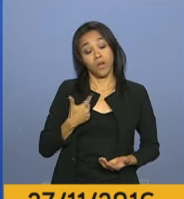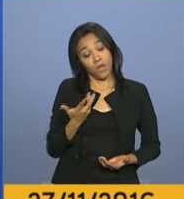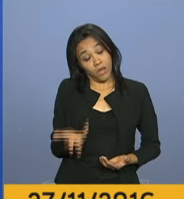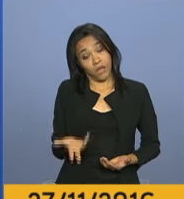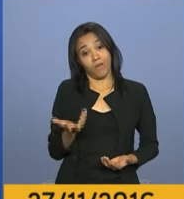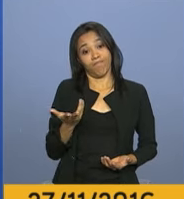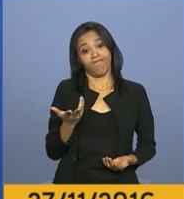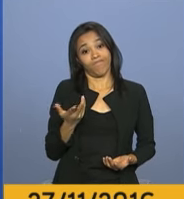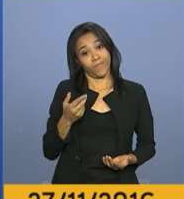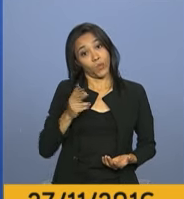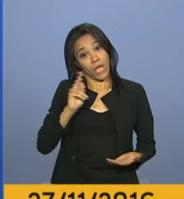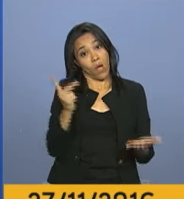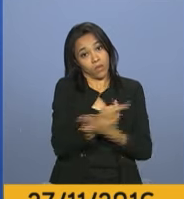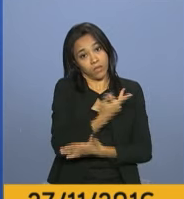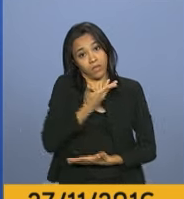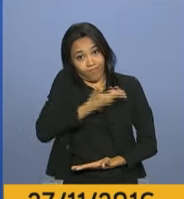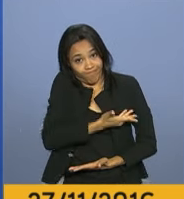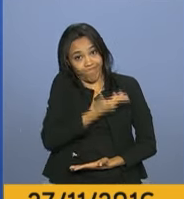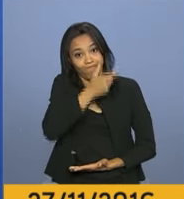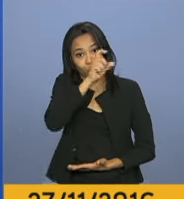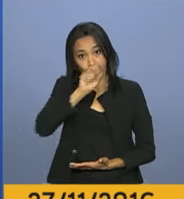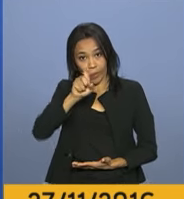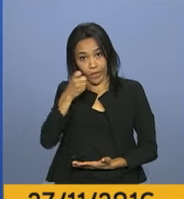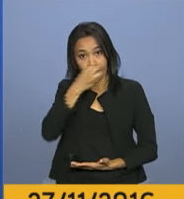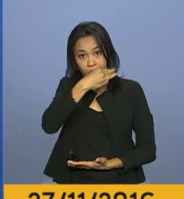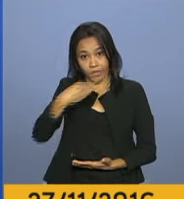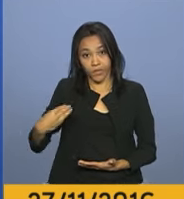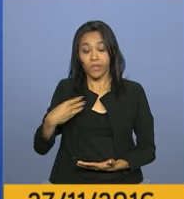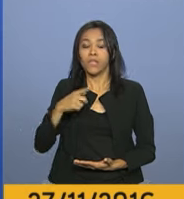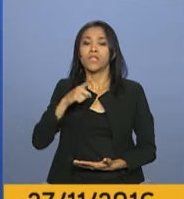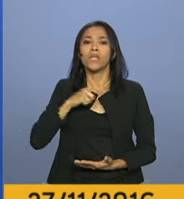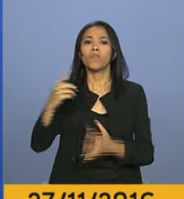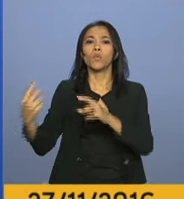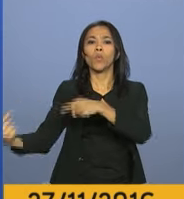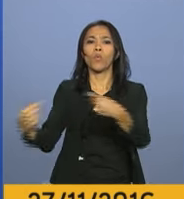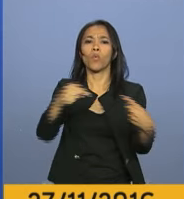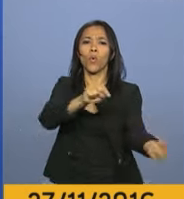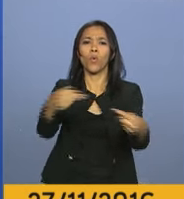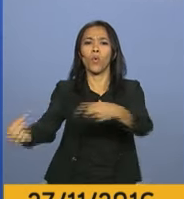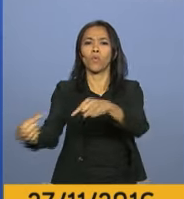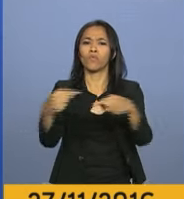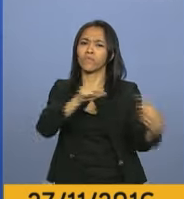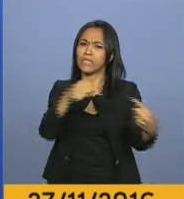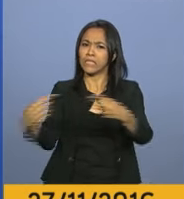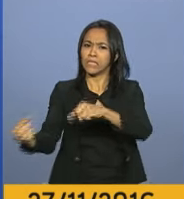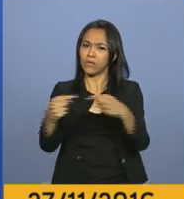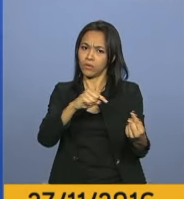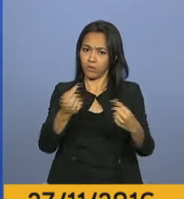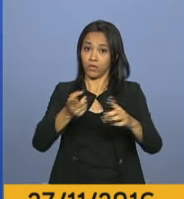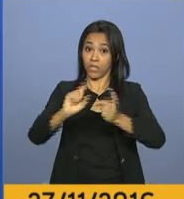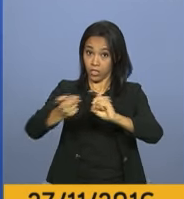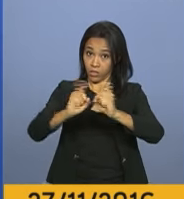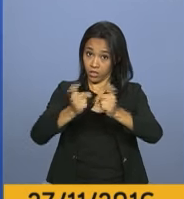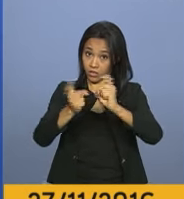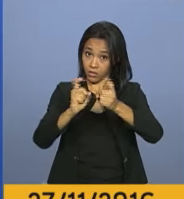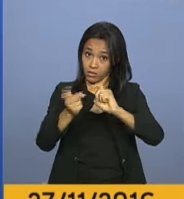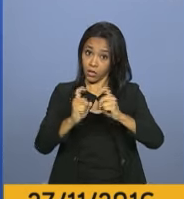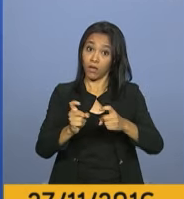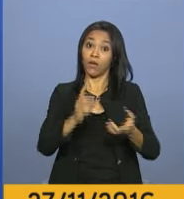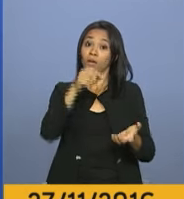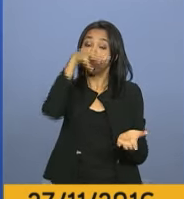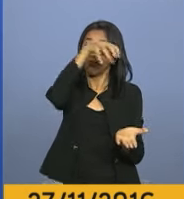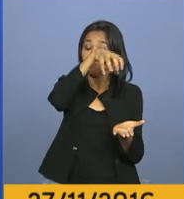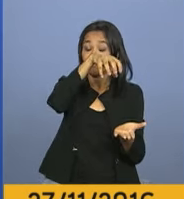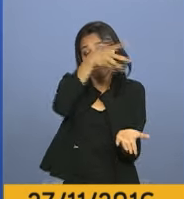particular, o que ocorreu foi o seguinte: havia um conflito de órgãos da administração entre o IPHAN da